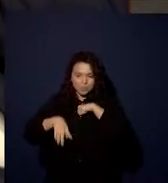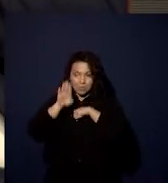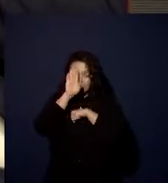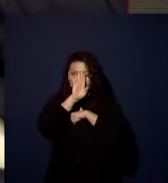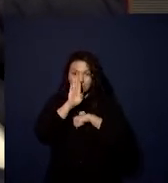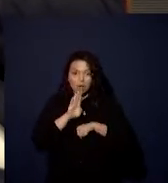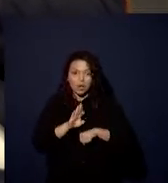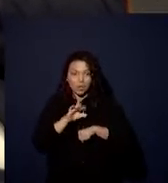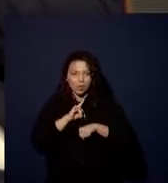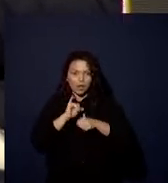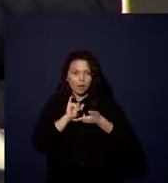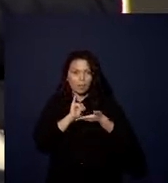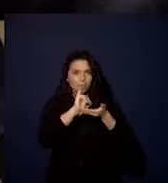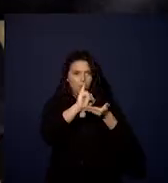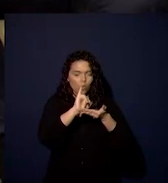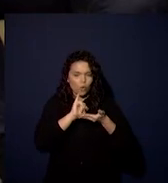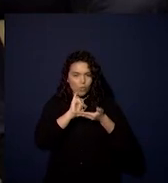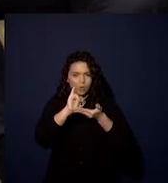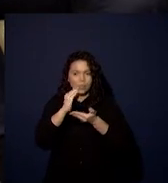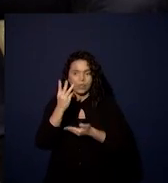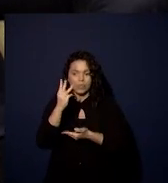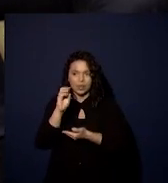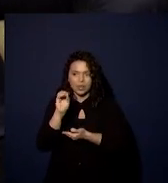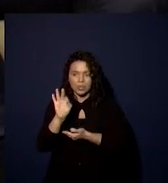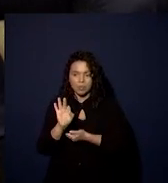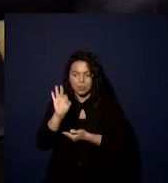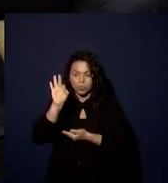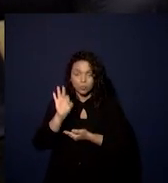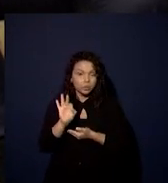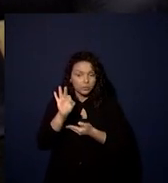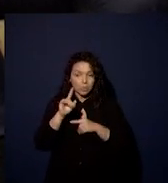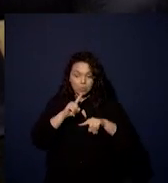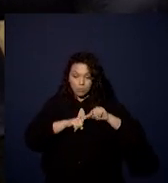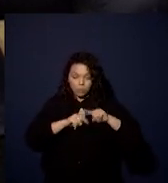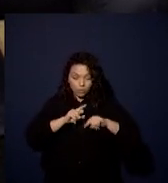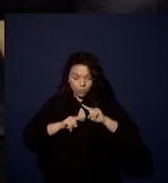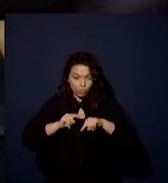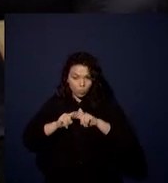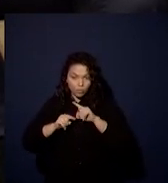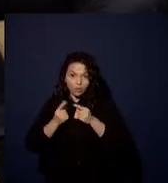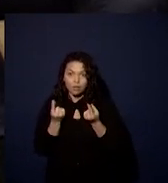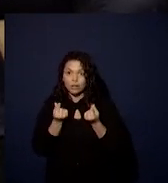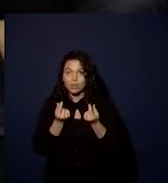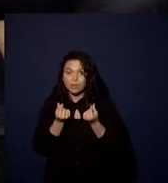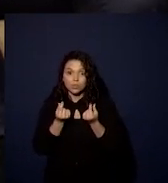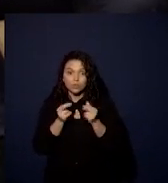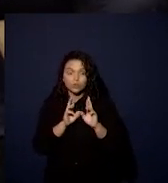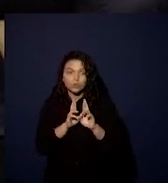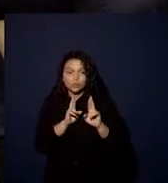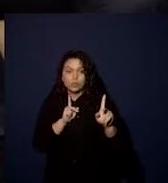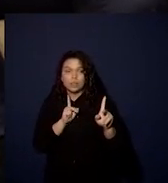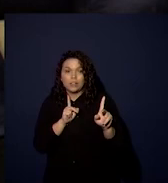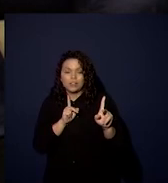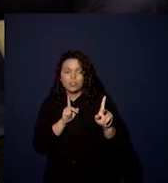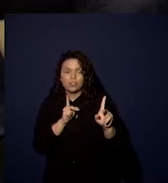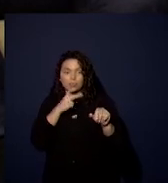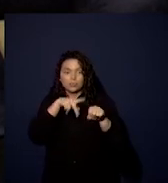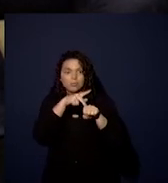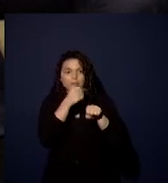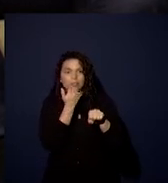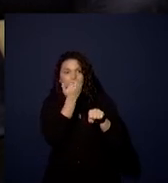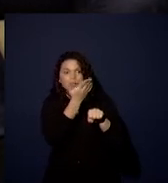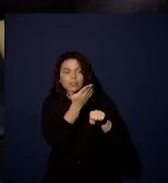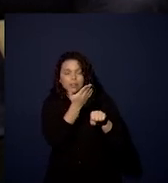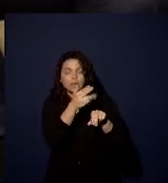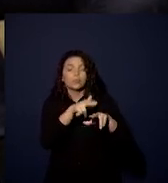que importa hoje 30% da sua necessidade com preços muito diferentes do Internacional você tem de fato uma questão de Supply